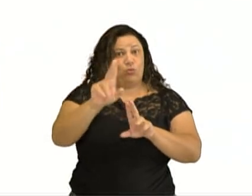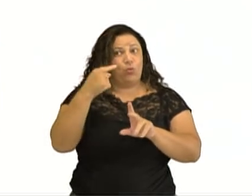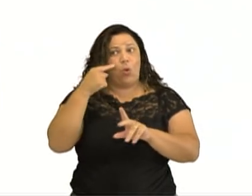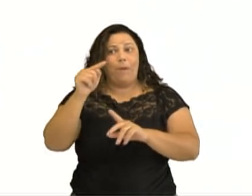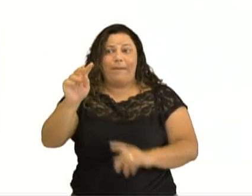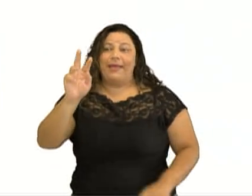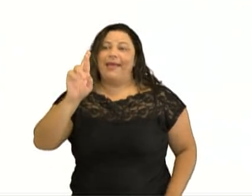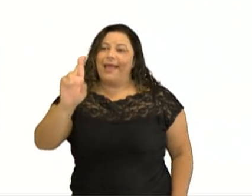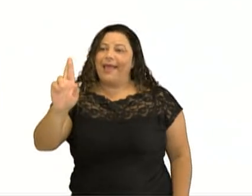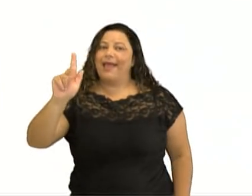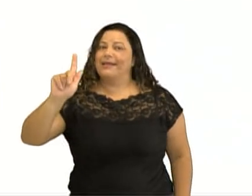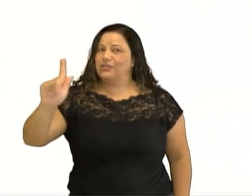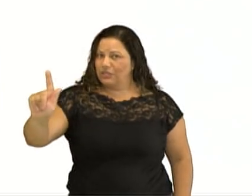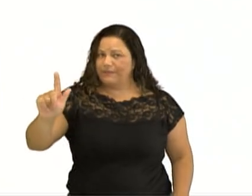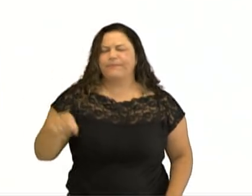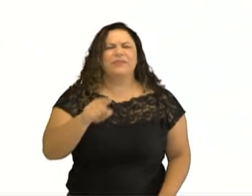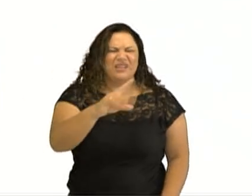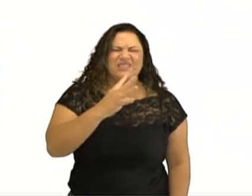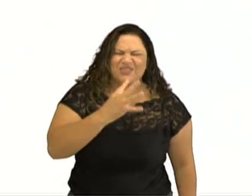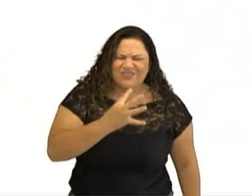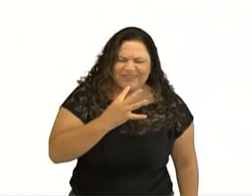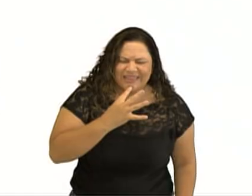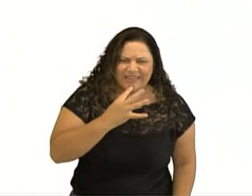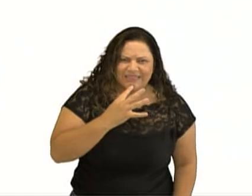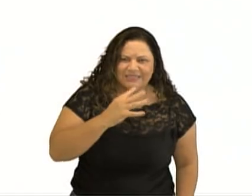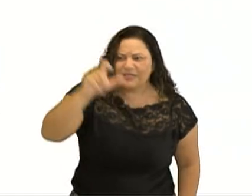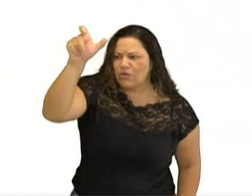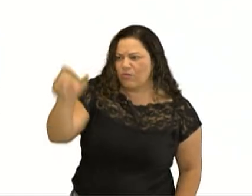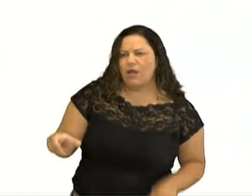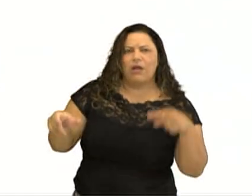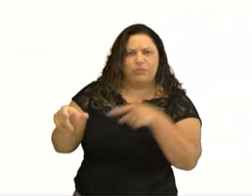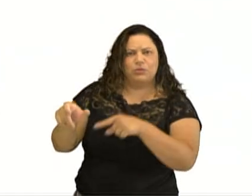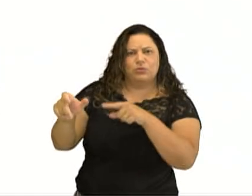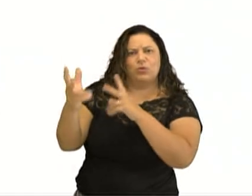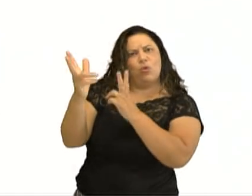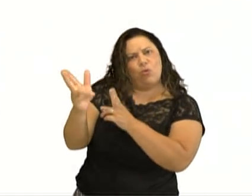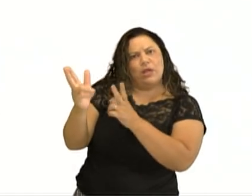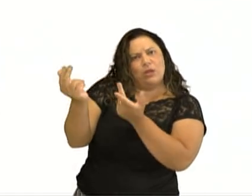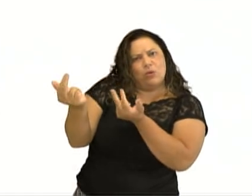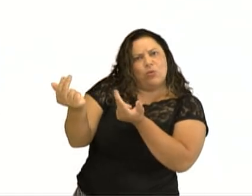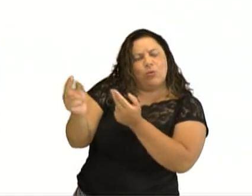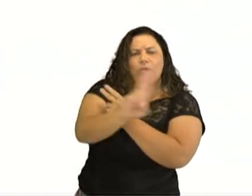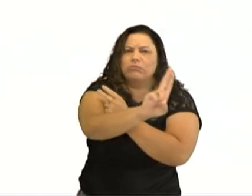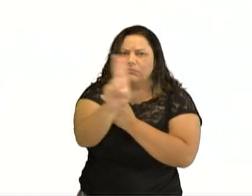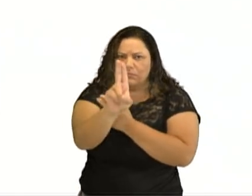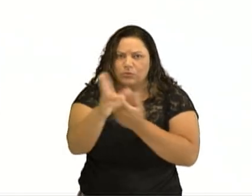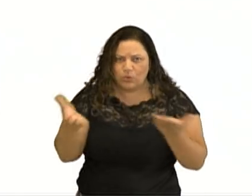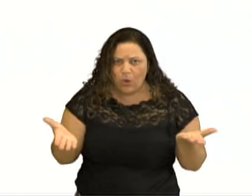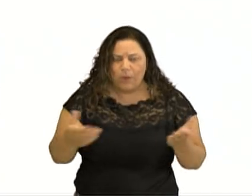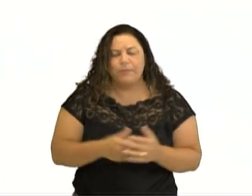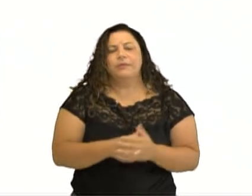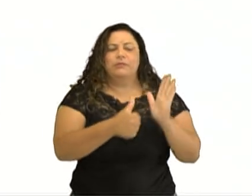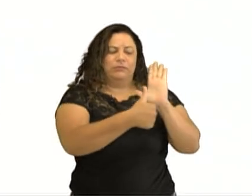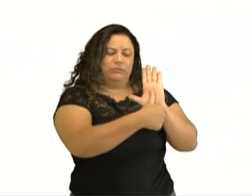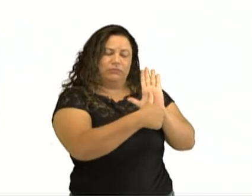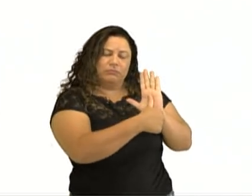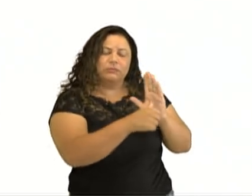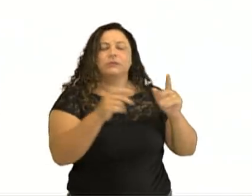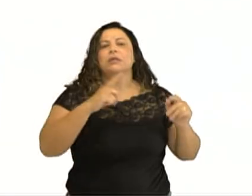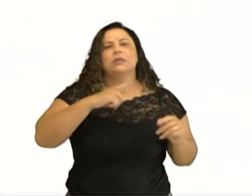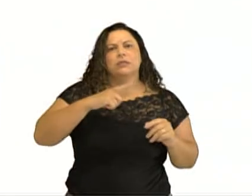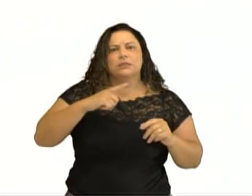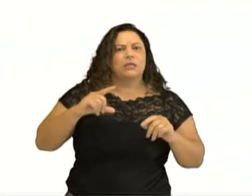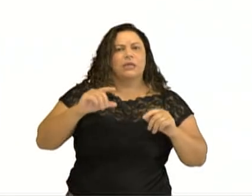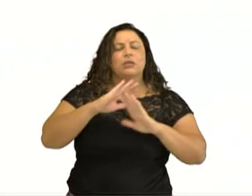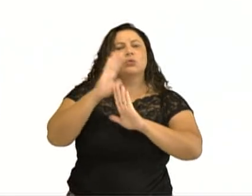Você conhece alguém que tenha o mesmo nome que o seu? Porque nesse documento é onde estão os seus dados. Seu nome, nome da sua mãe.